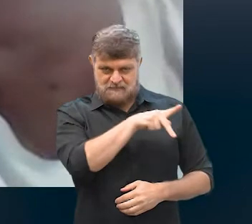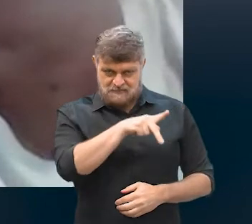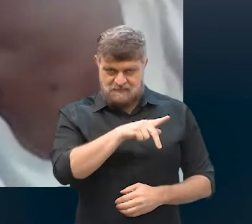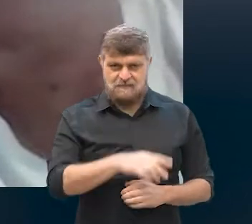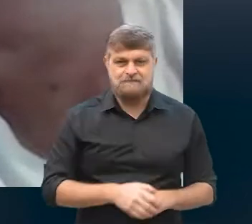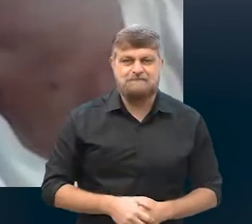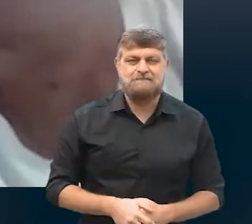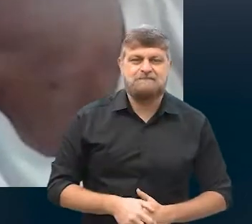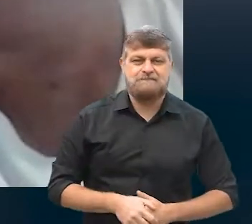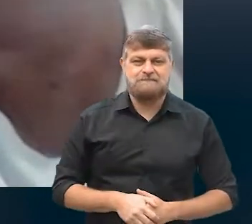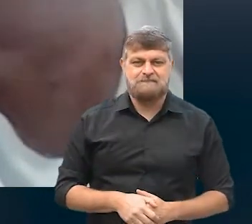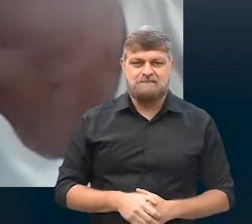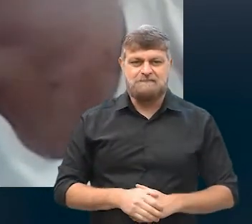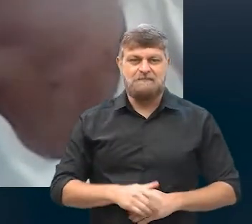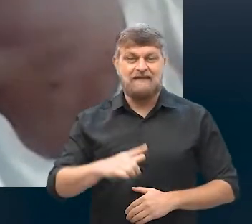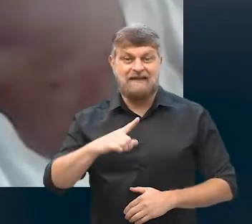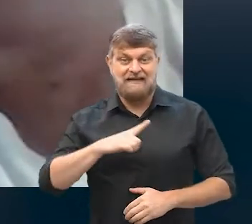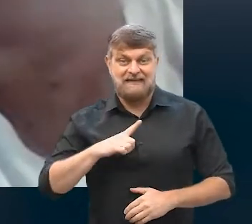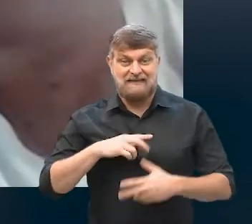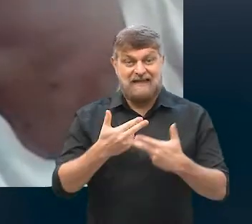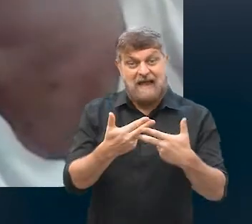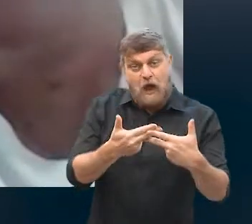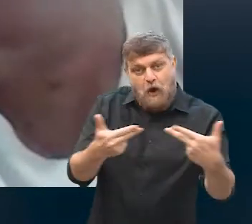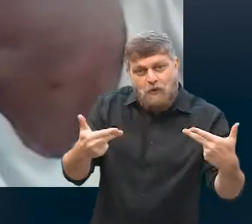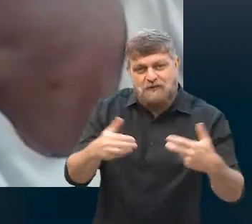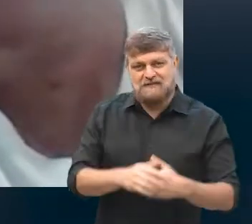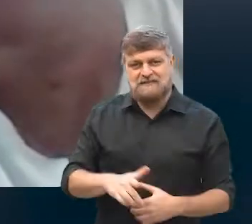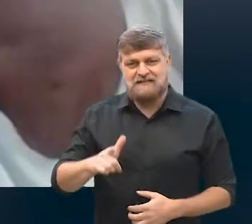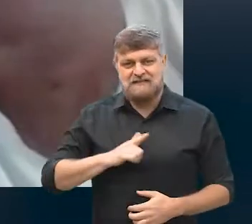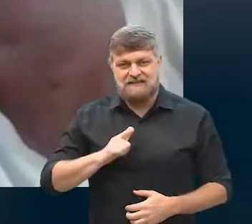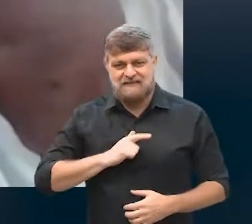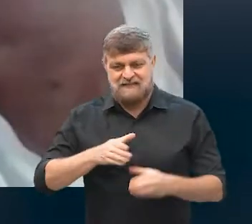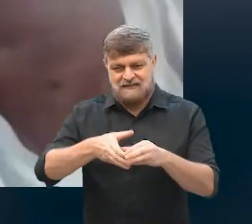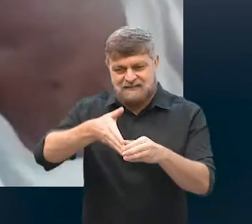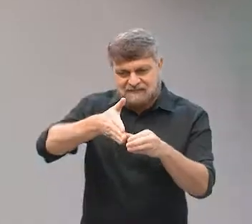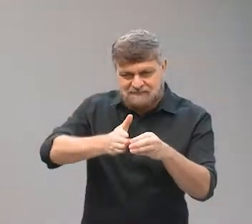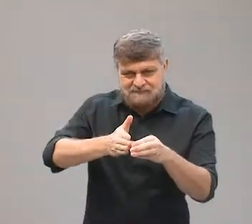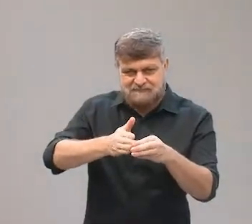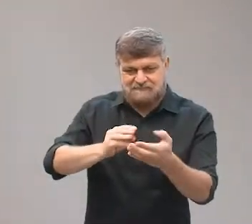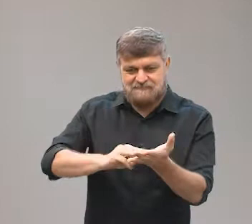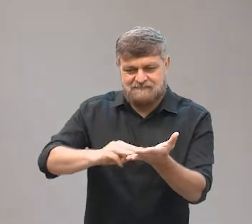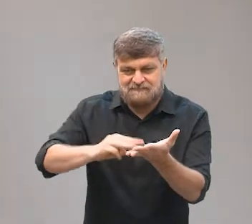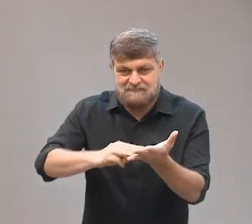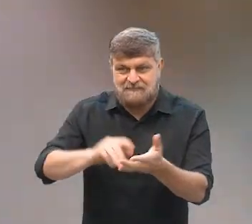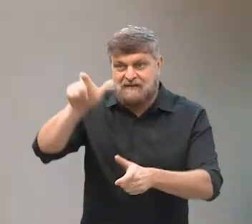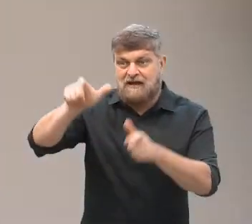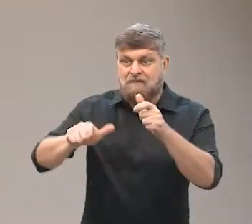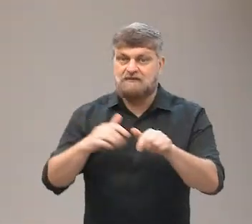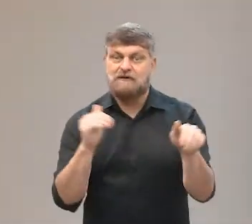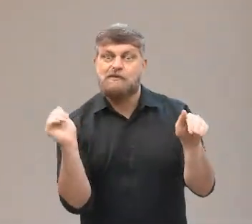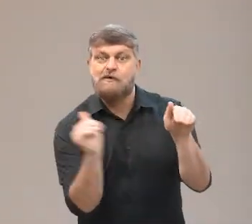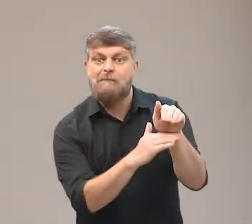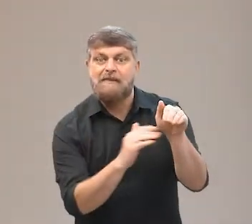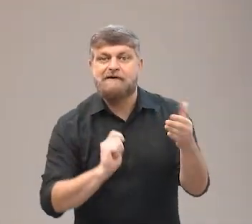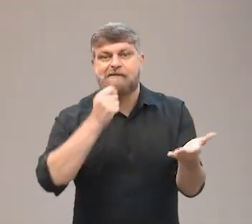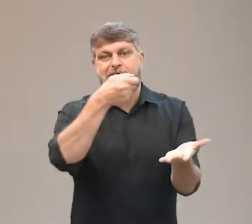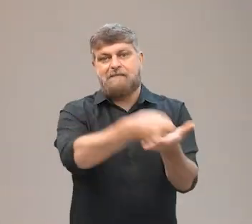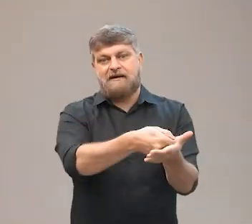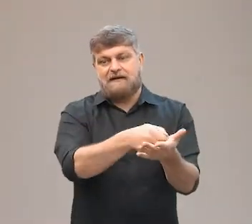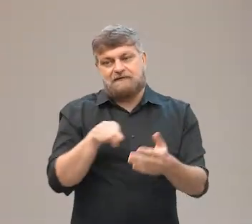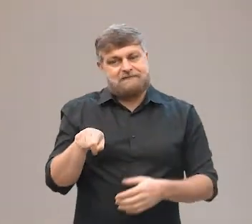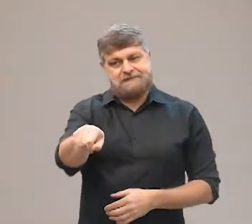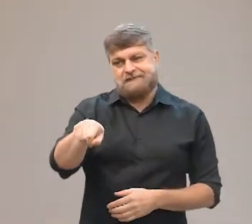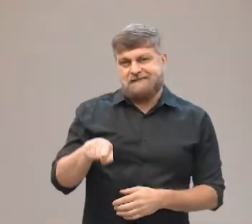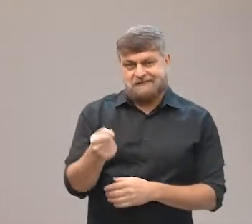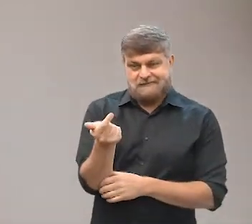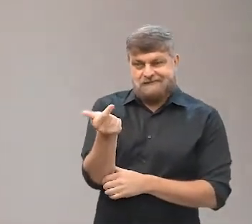de professora. Aí tem coisas que às vezes eu recebo das empanadas, porque a pessoa quer depositar, não quer pagar com